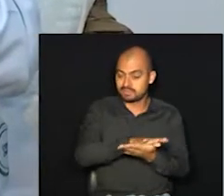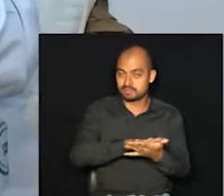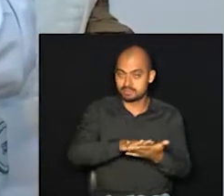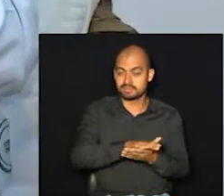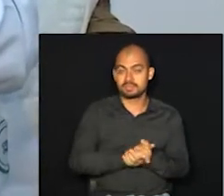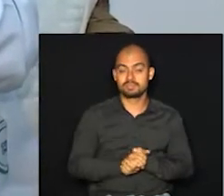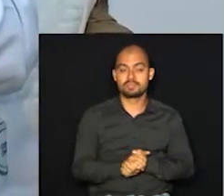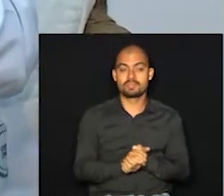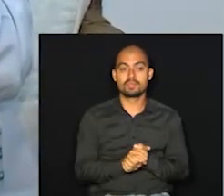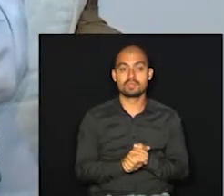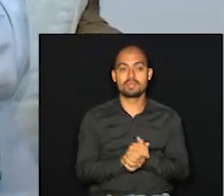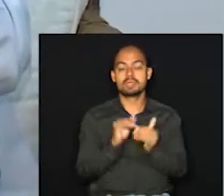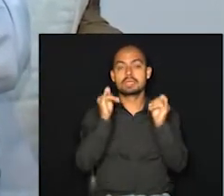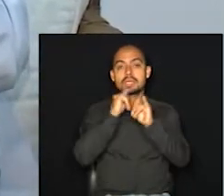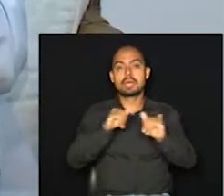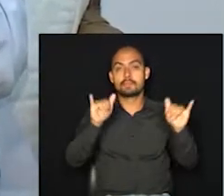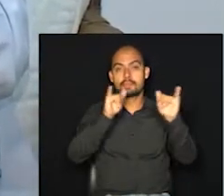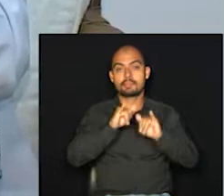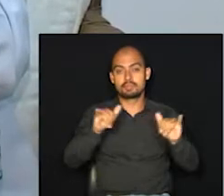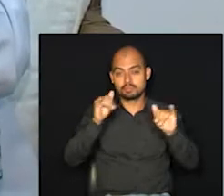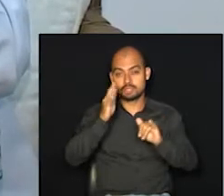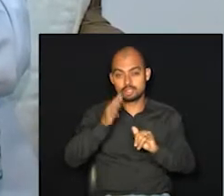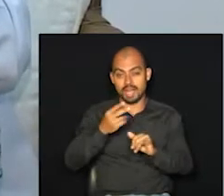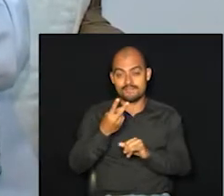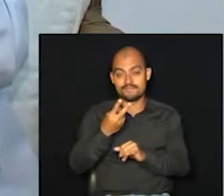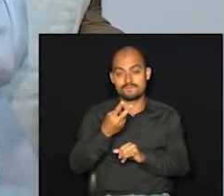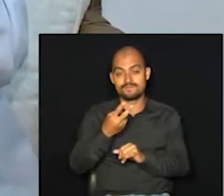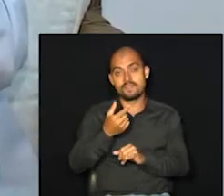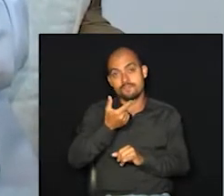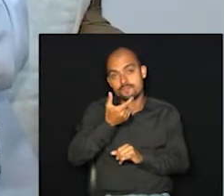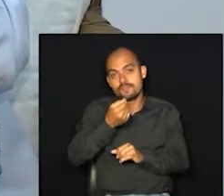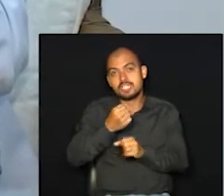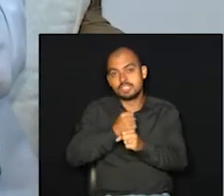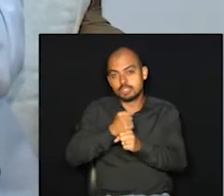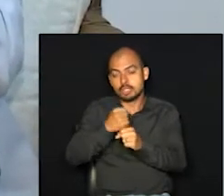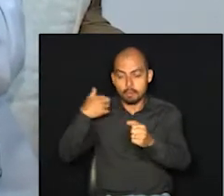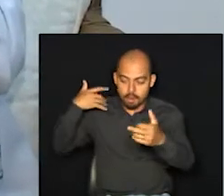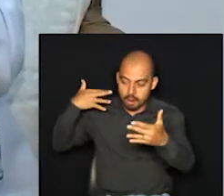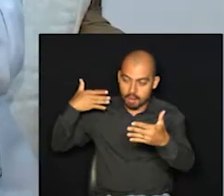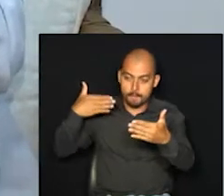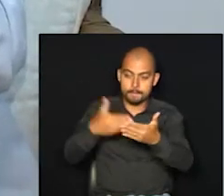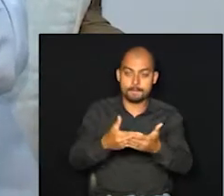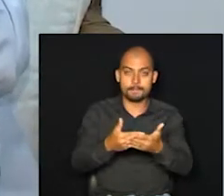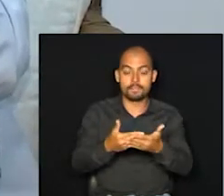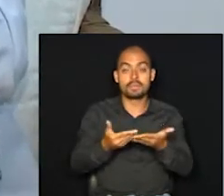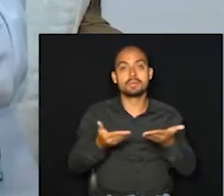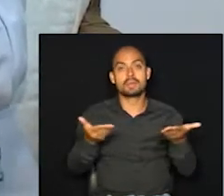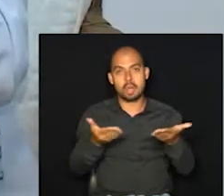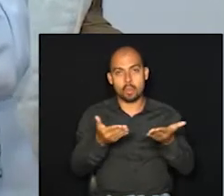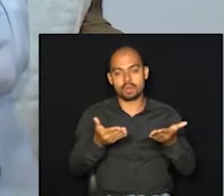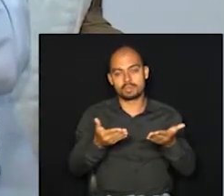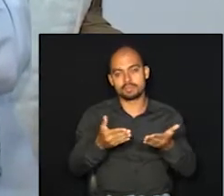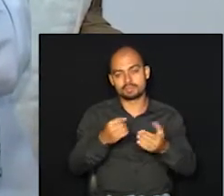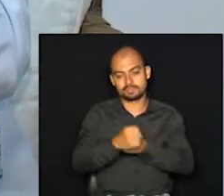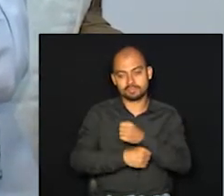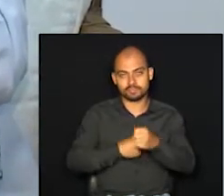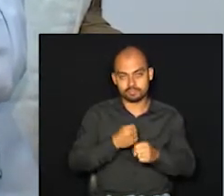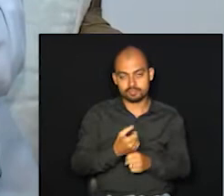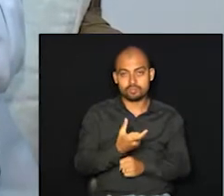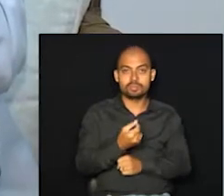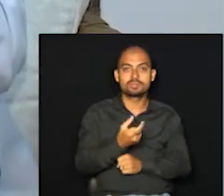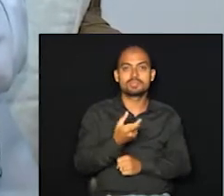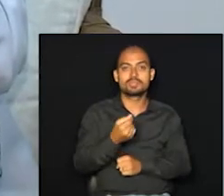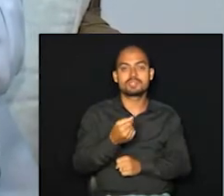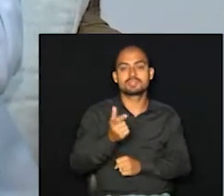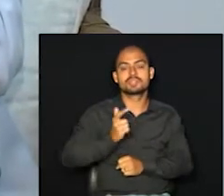Essa campanha já existe há mais ou menos 20 anos e esse ano nós vamos fazer a